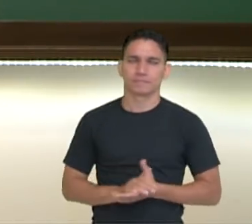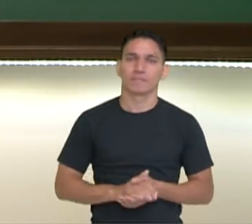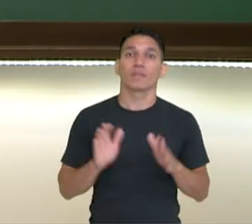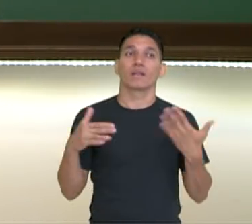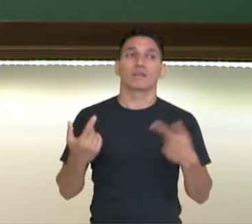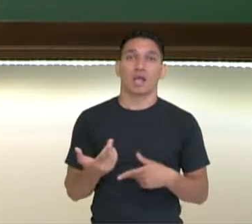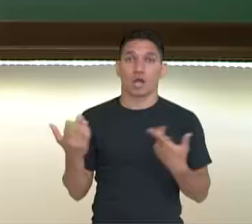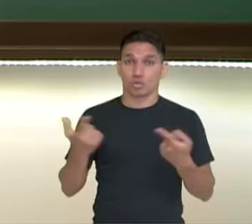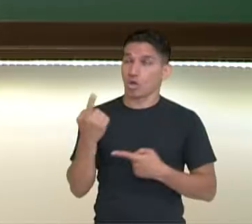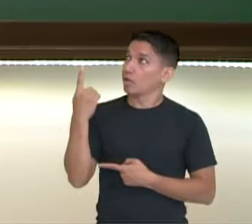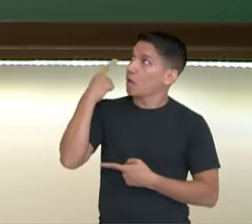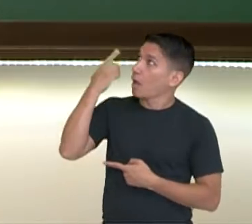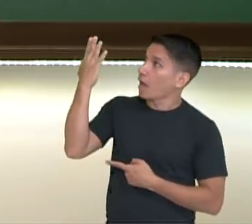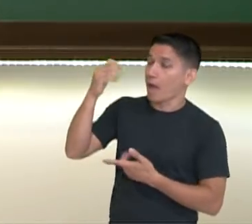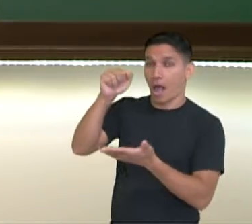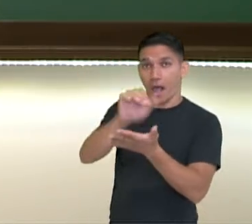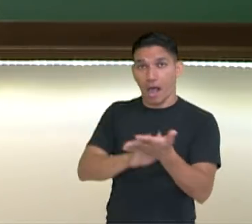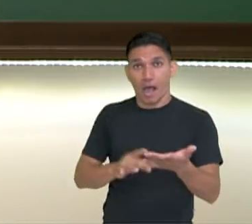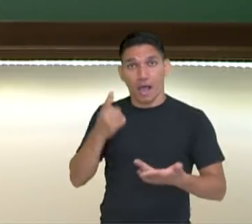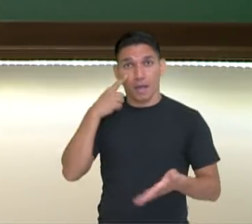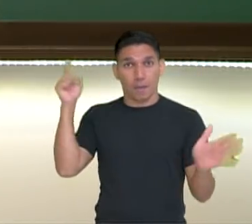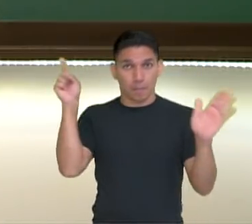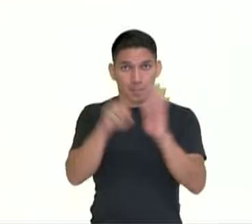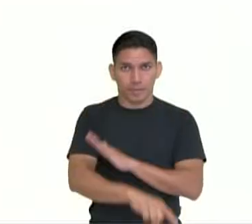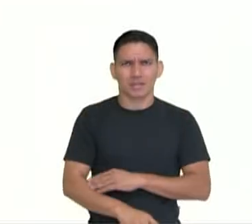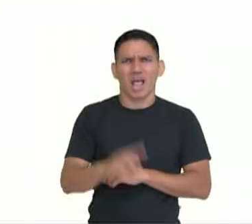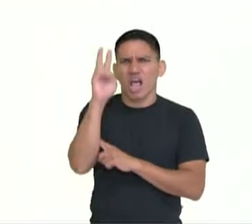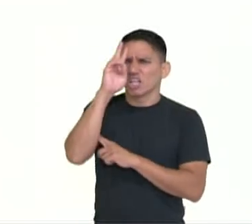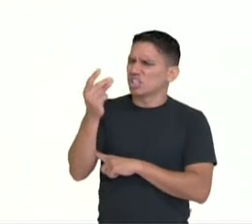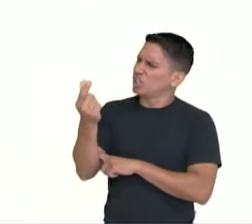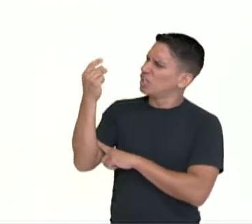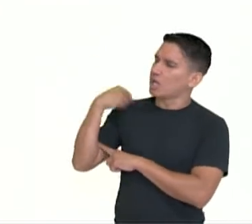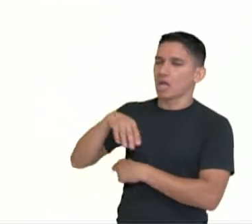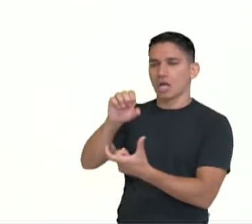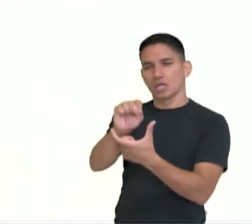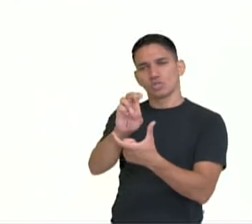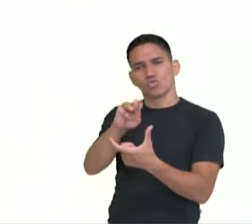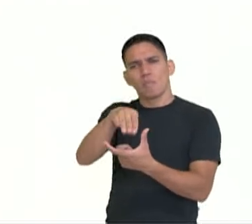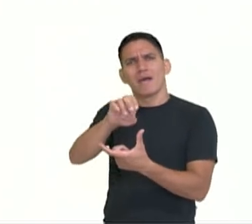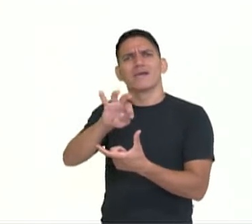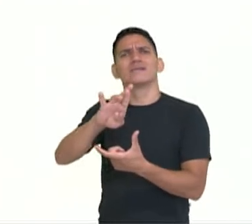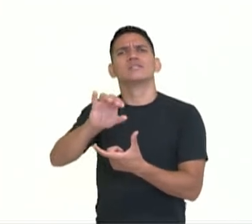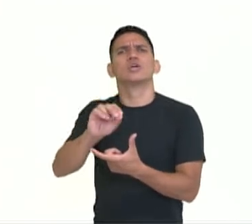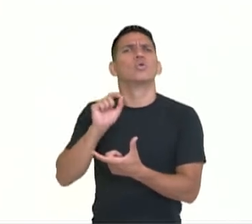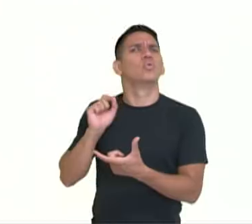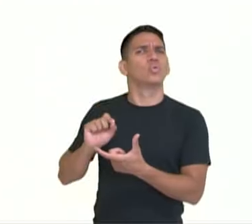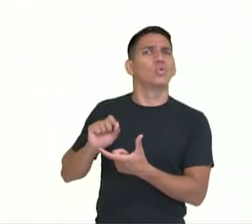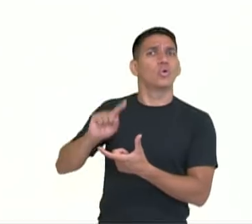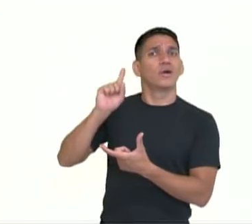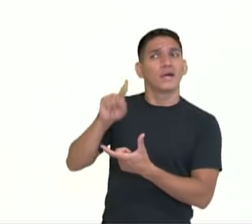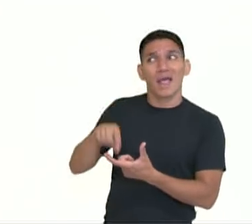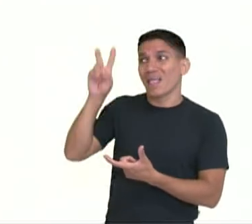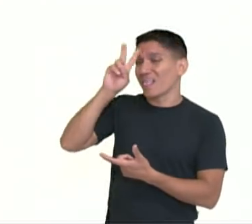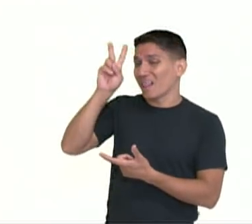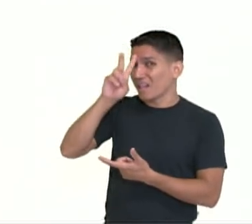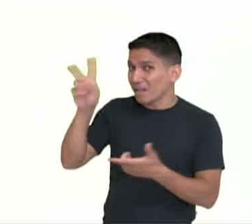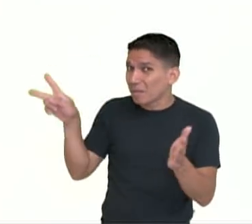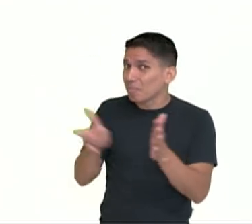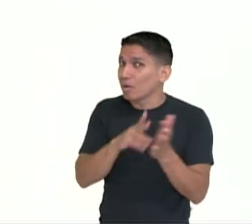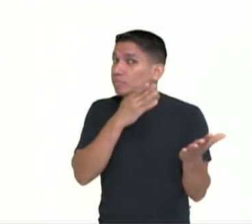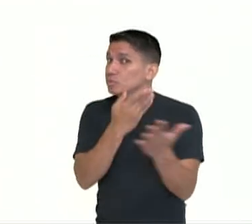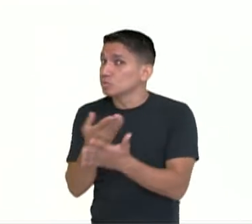nossa atividade, em que eu pergunto, na história antiga, os sumérios são necessariamente lembrados quando se